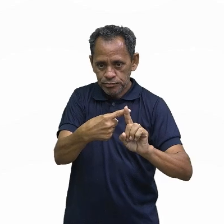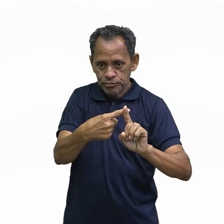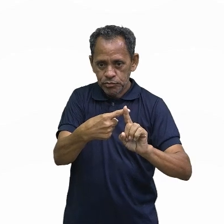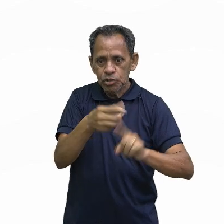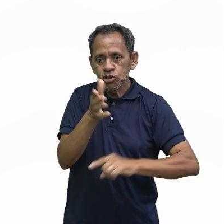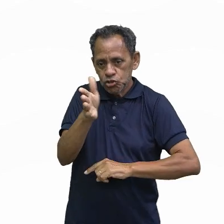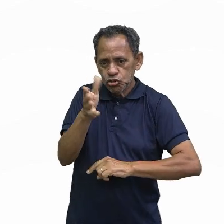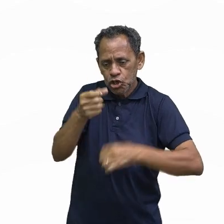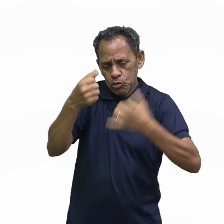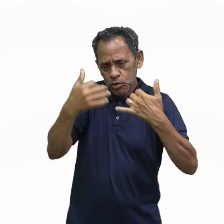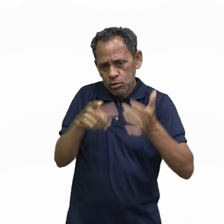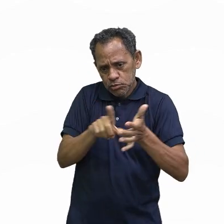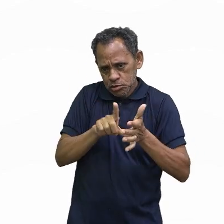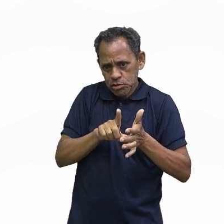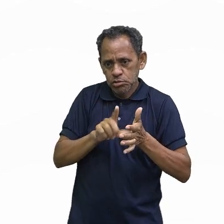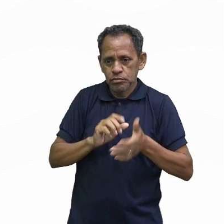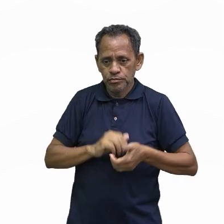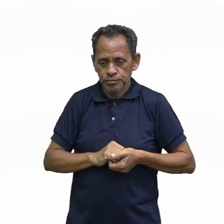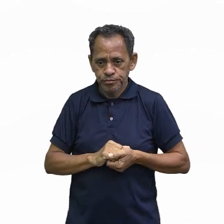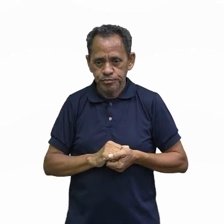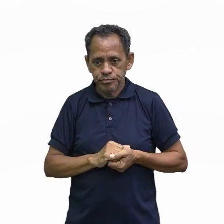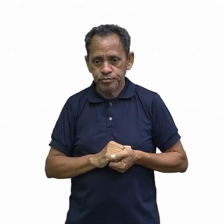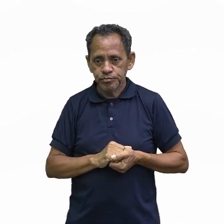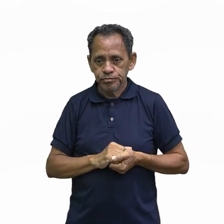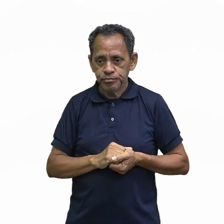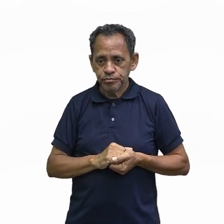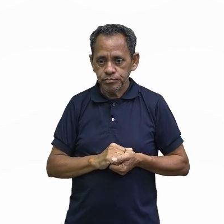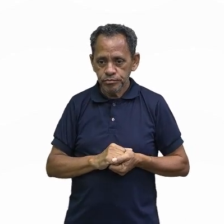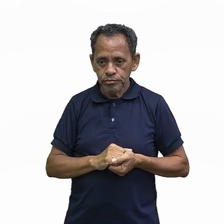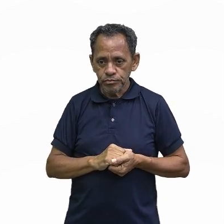venho reforçando com vocês, tá?